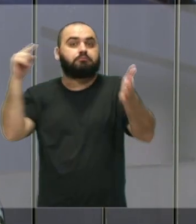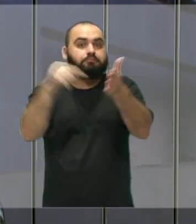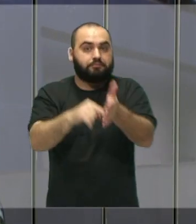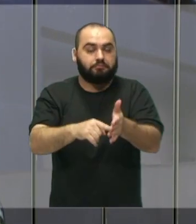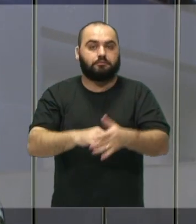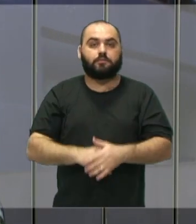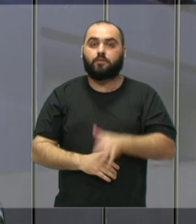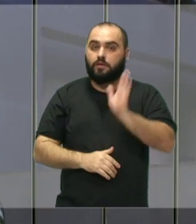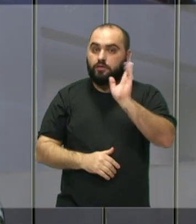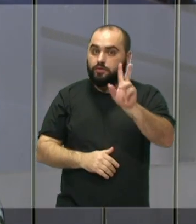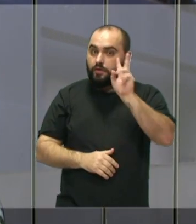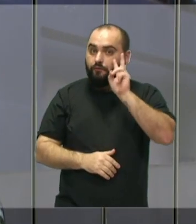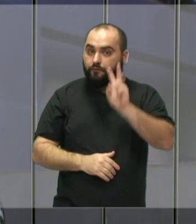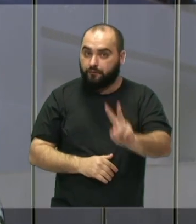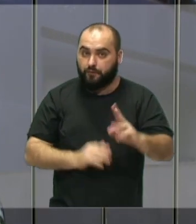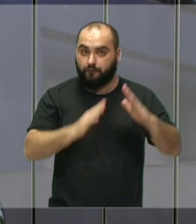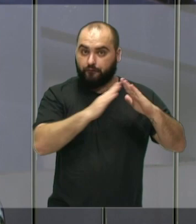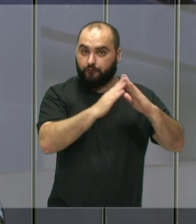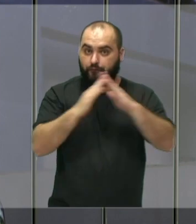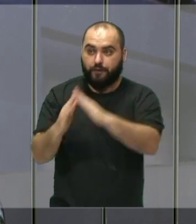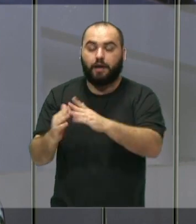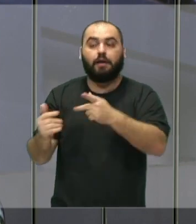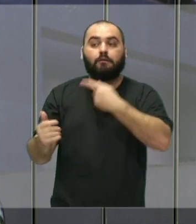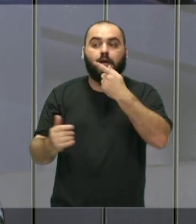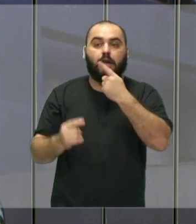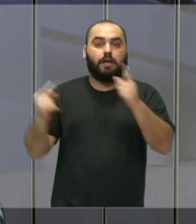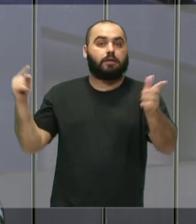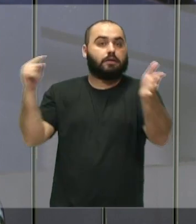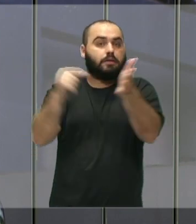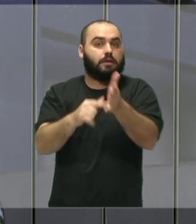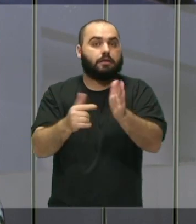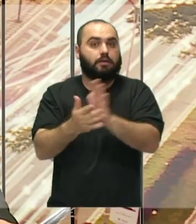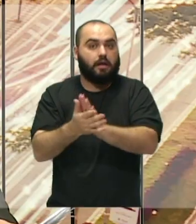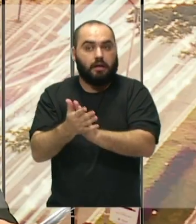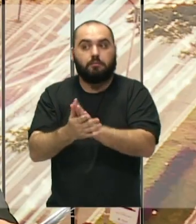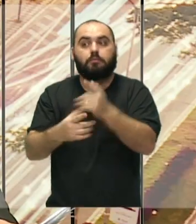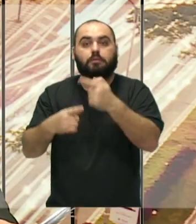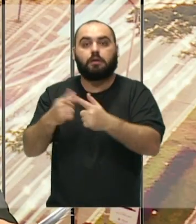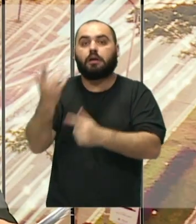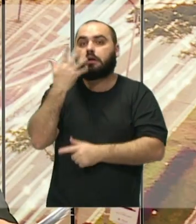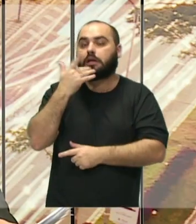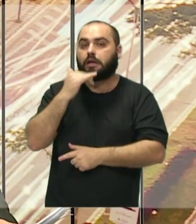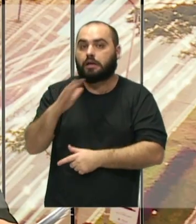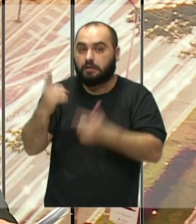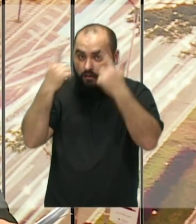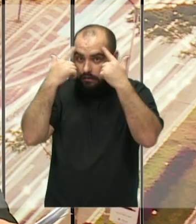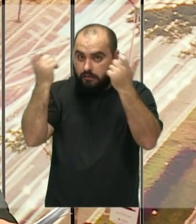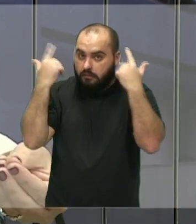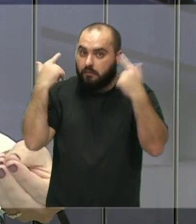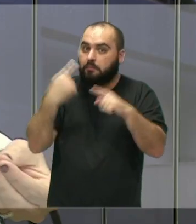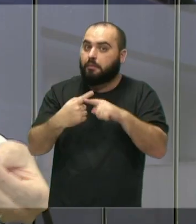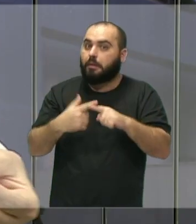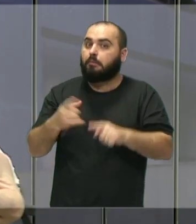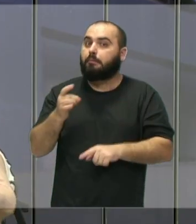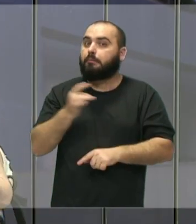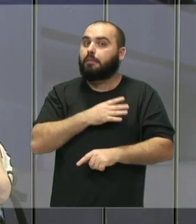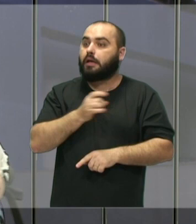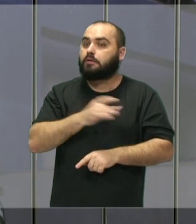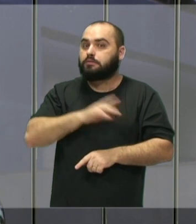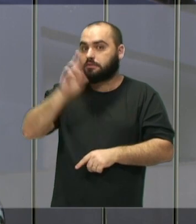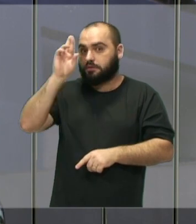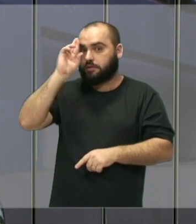vi vizinho falar que não ia denunciar, que a criança sofria abuso por conta de medo do dono da